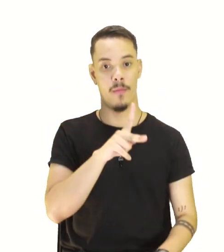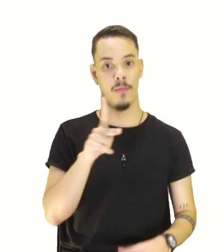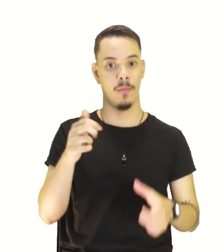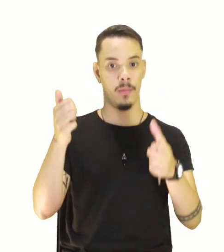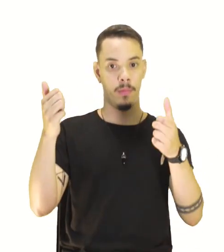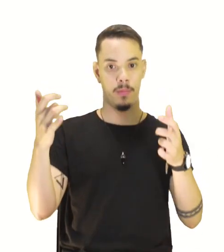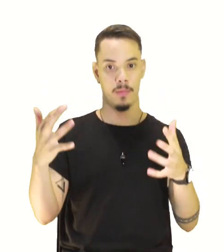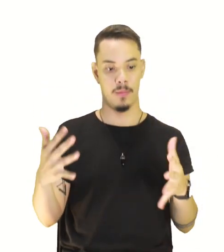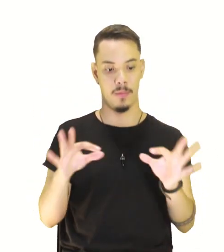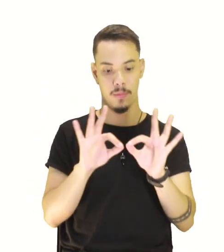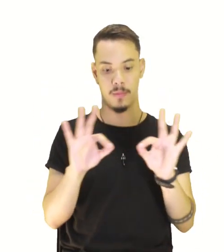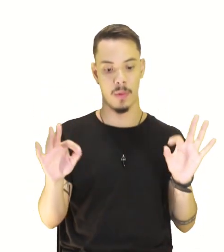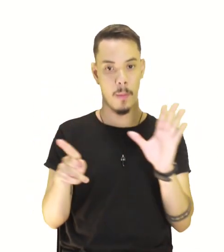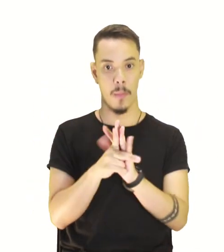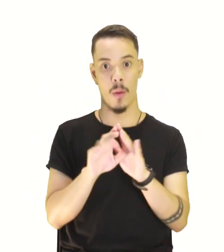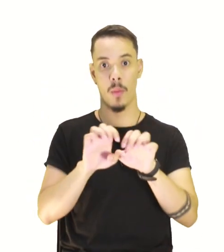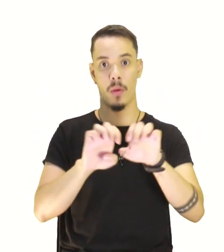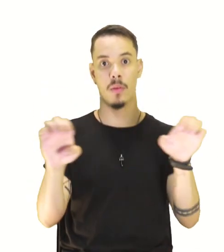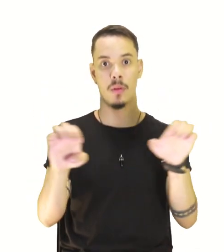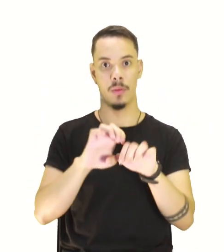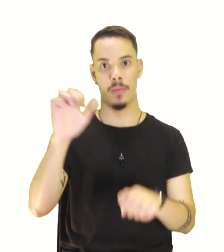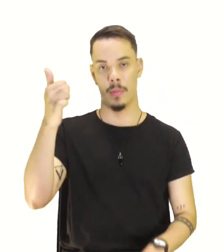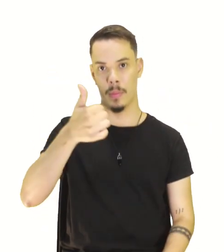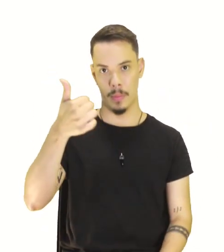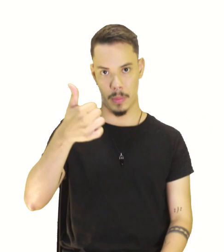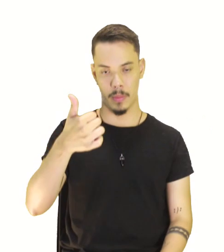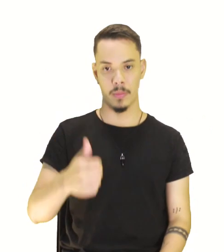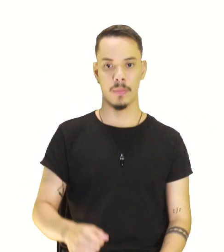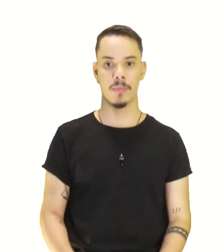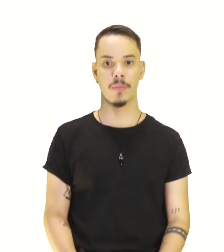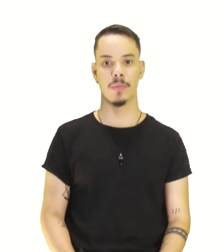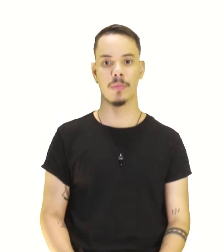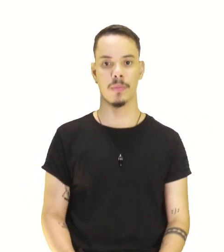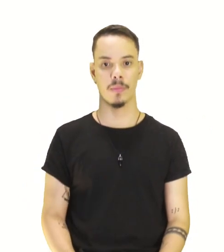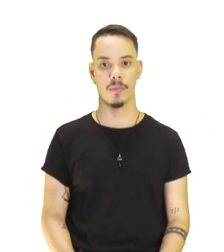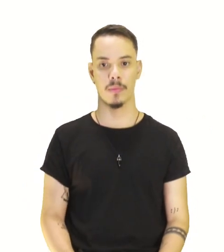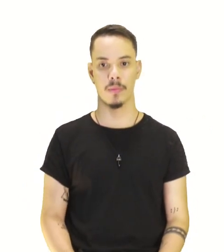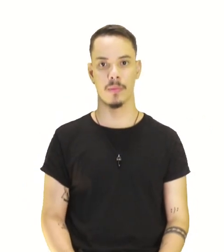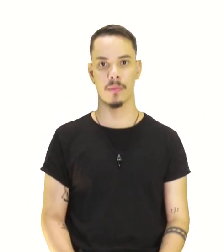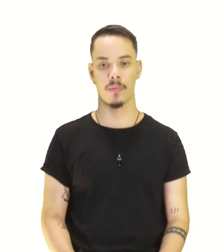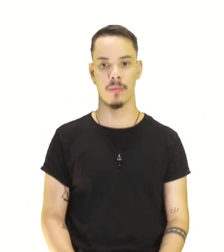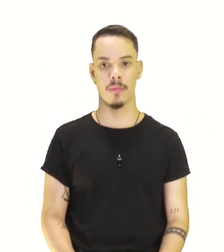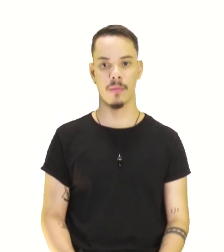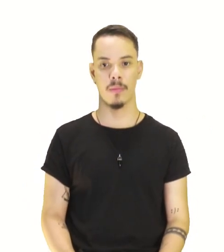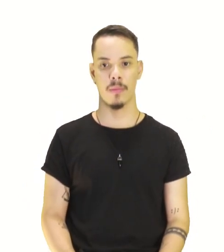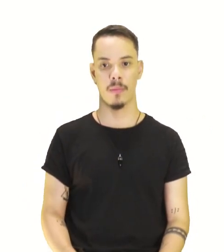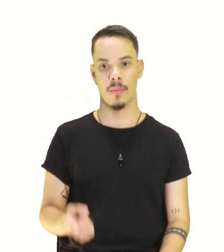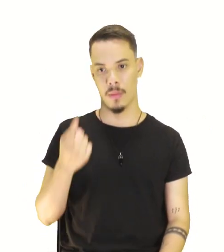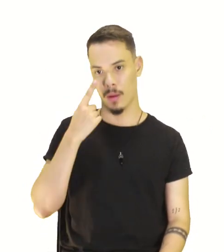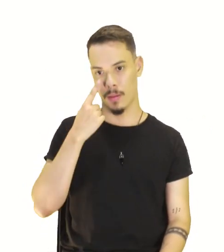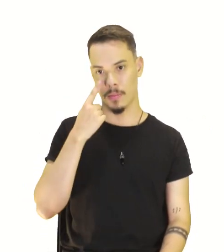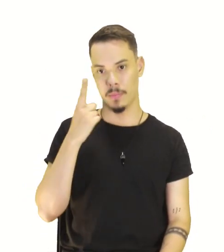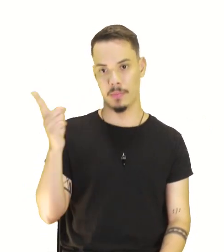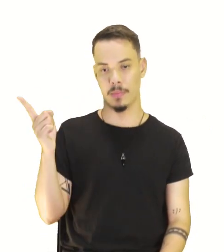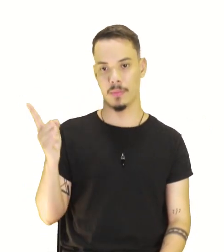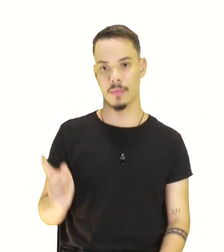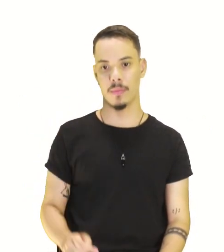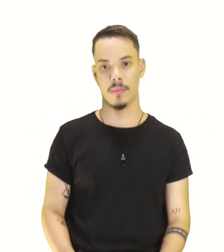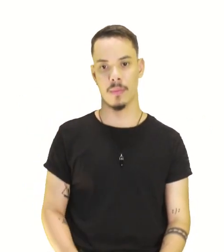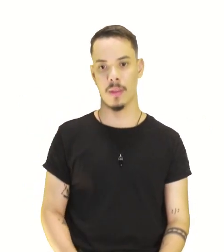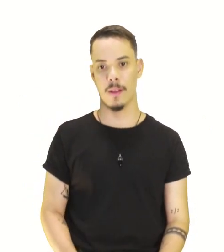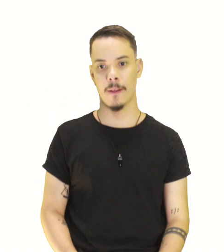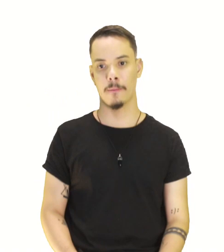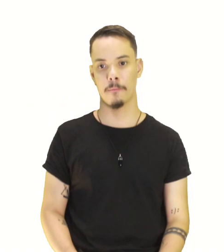do primeiro grau. Tudo que tem x de um lado, tudo que não tem do outro, né? O mais 2 estava positivo, passou para outro